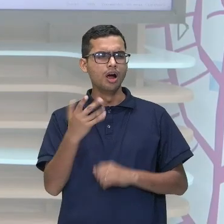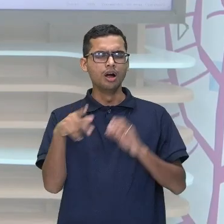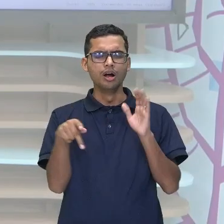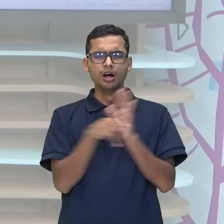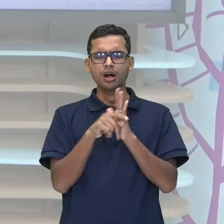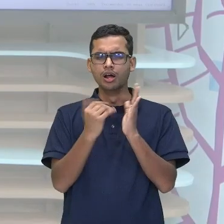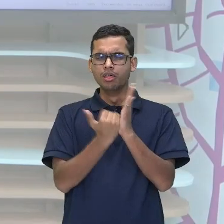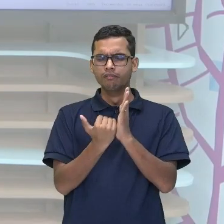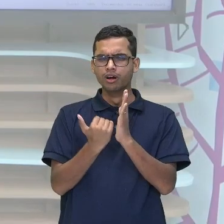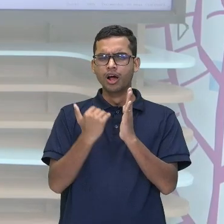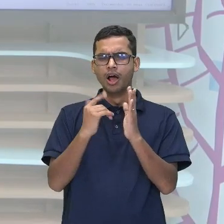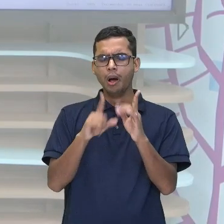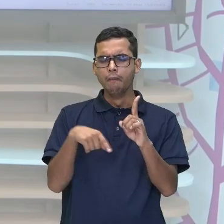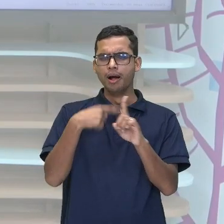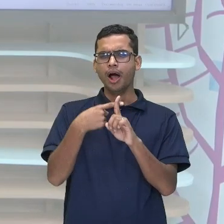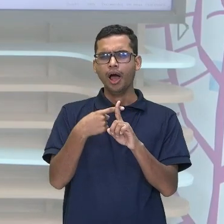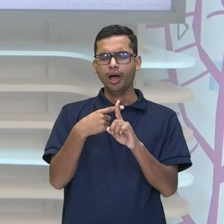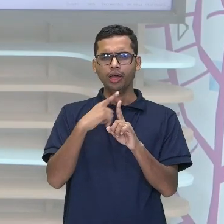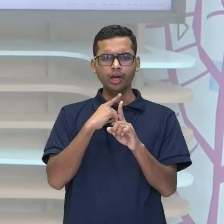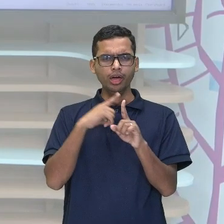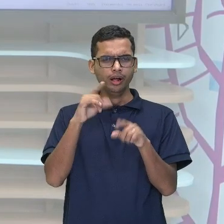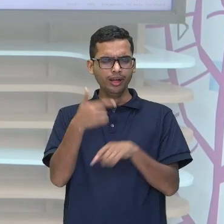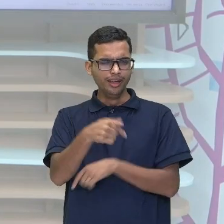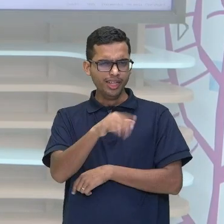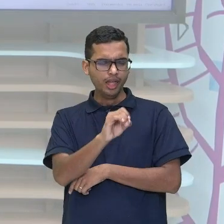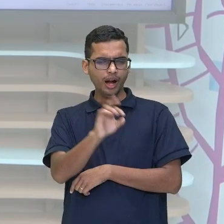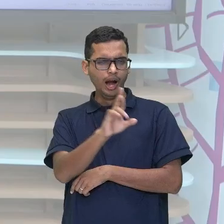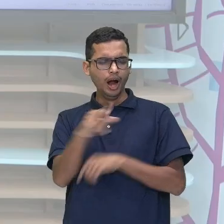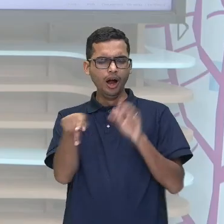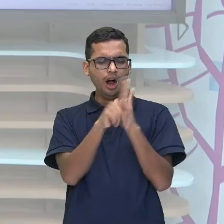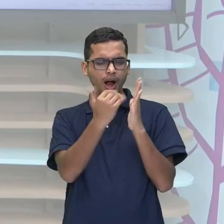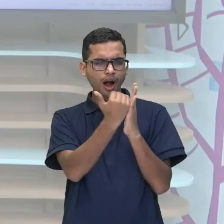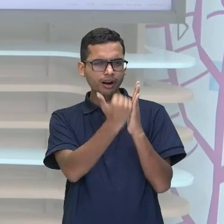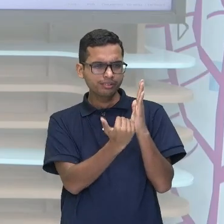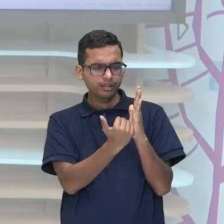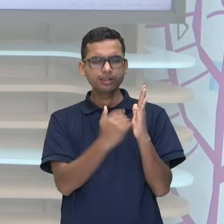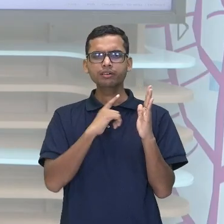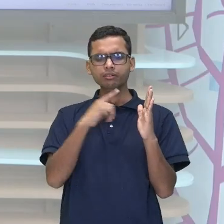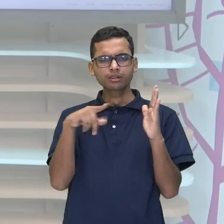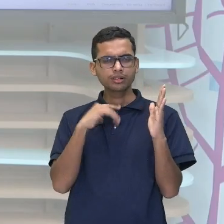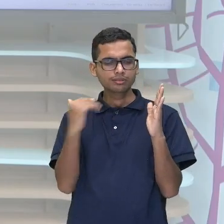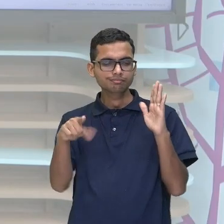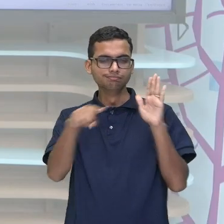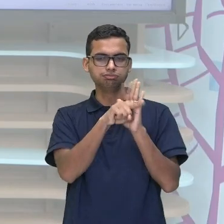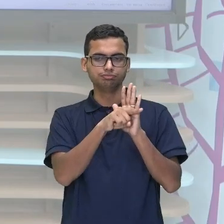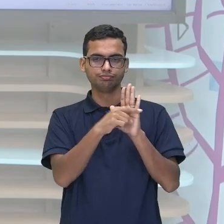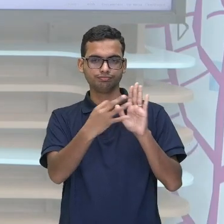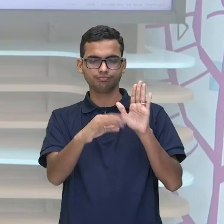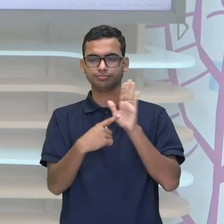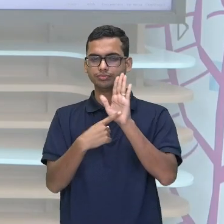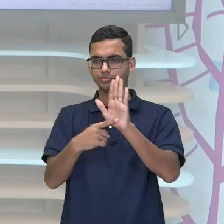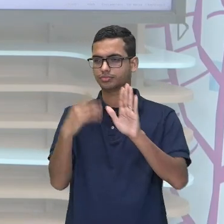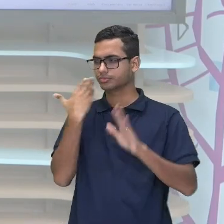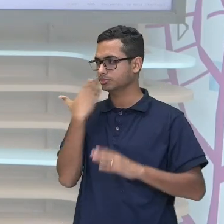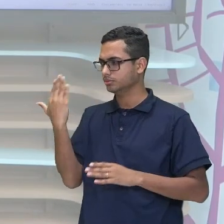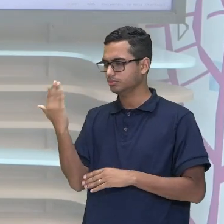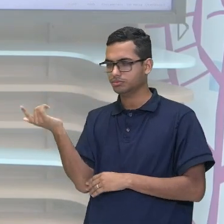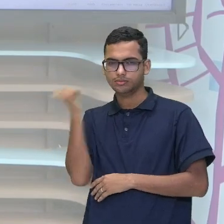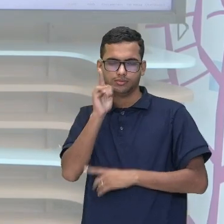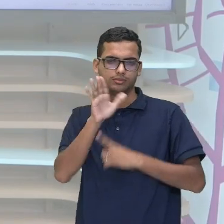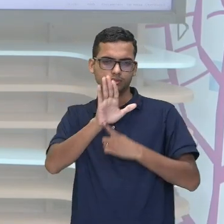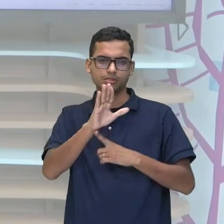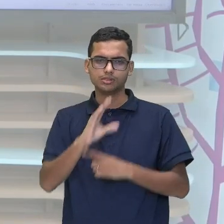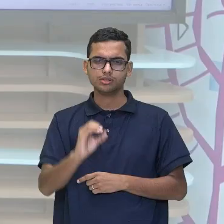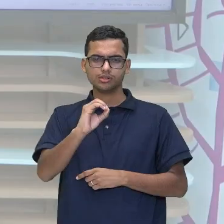ele tinha? Ele tirou a mais R$70, tá bom? Então, ele chegou no zero,